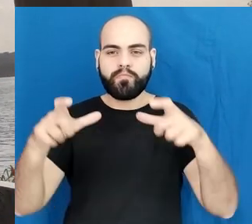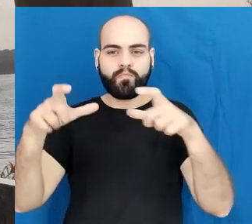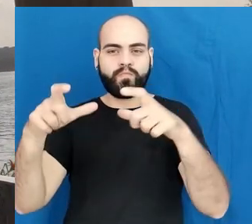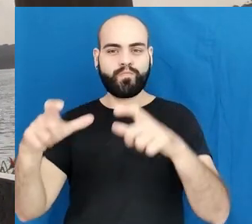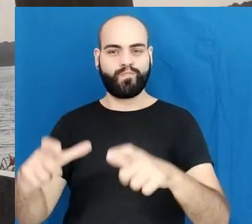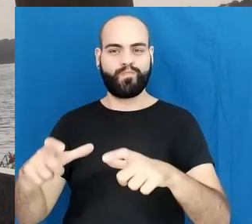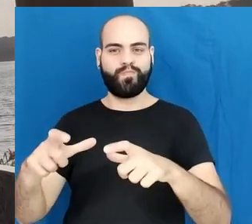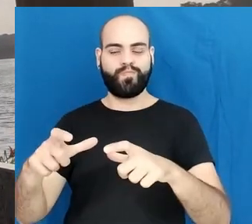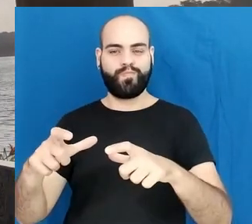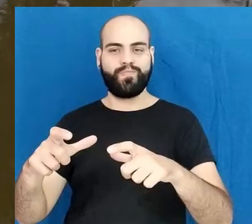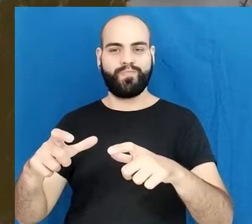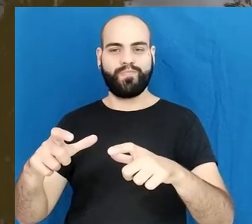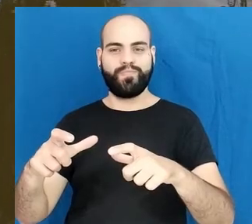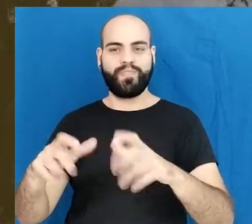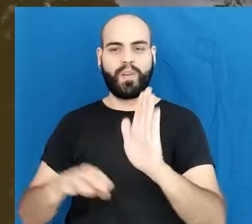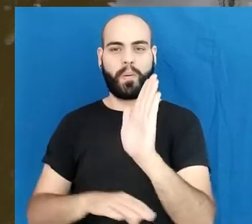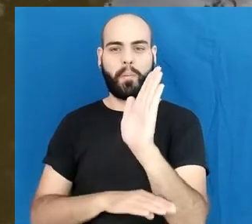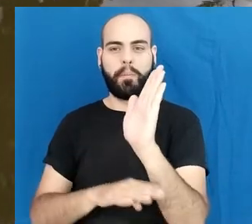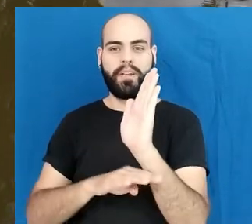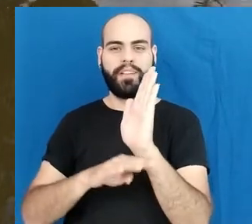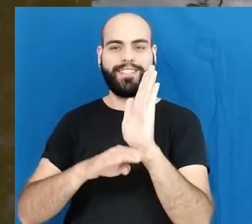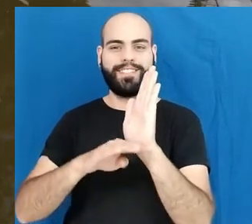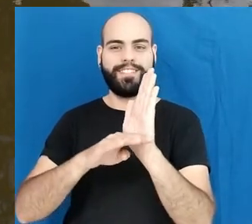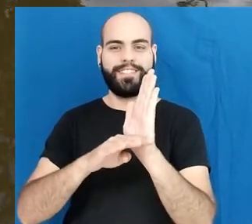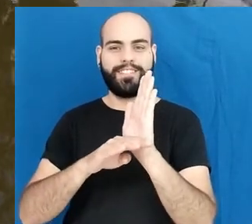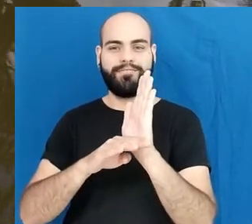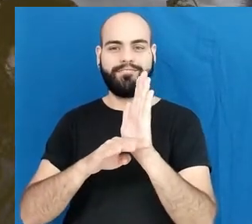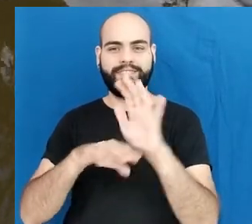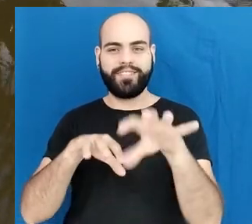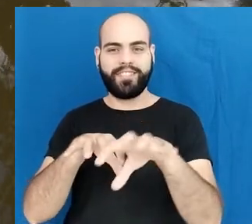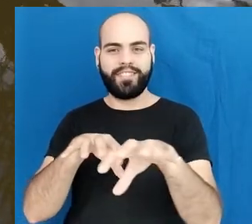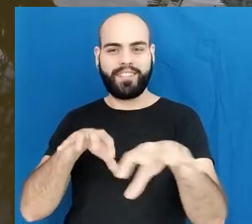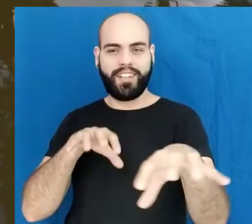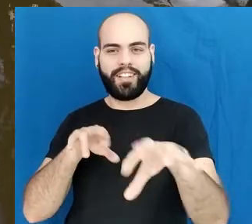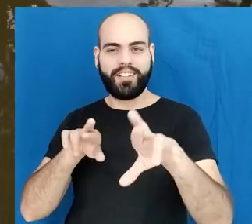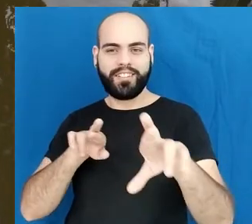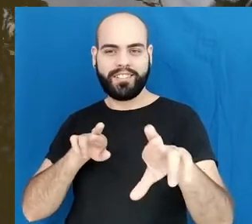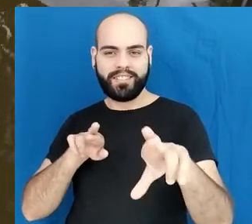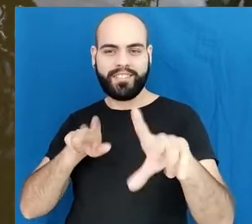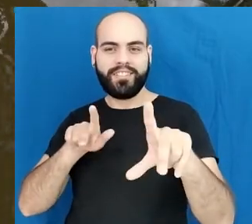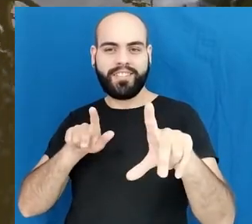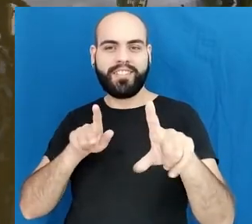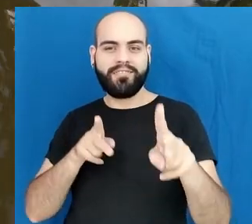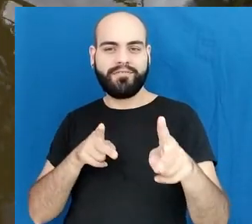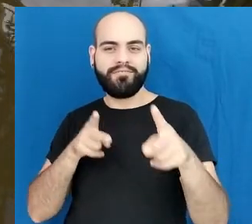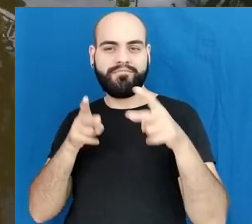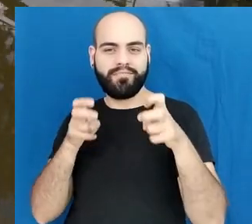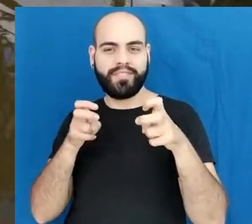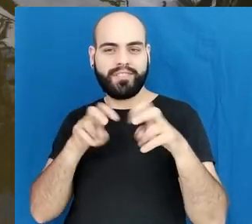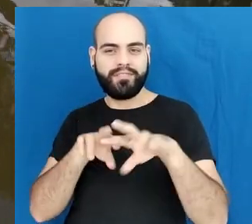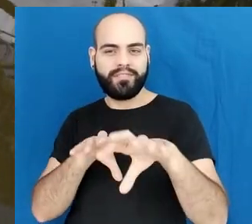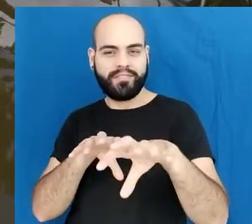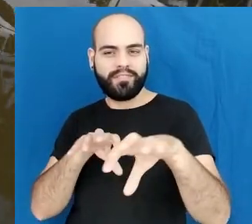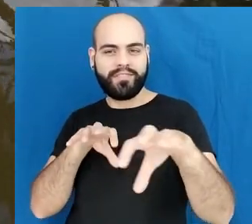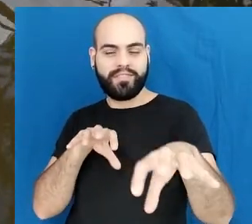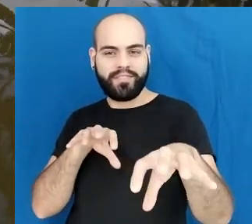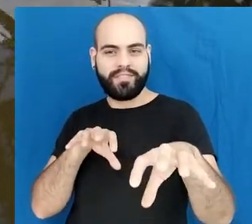né? Ou seja, a arquitetura muitas vezes ela se distingue da paisagem, ou pelo menos ela é percebida